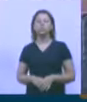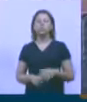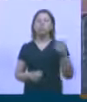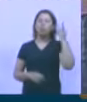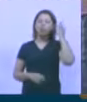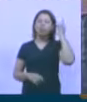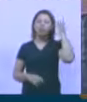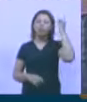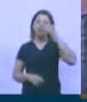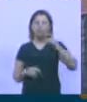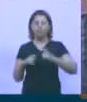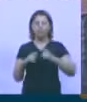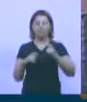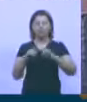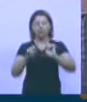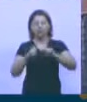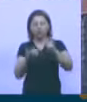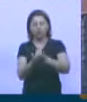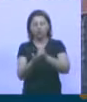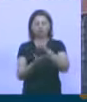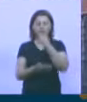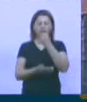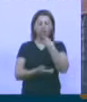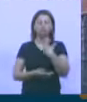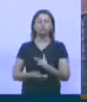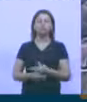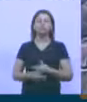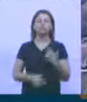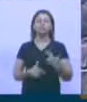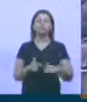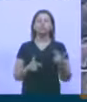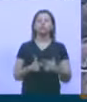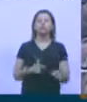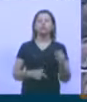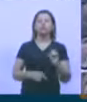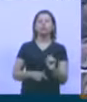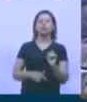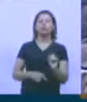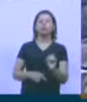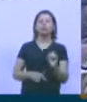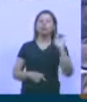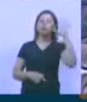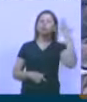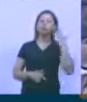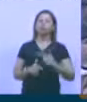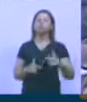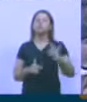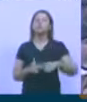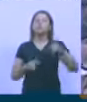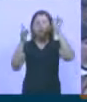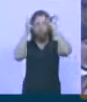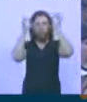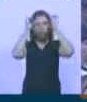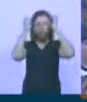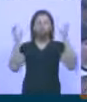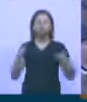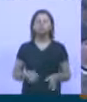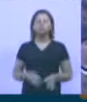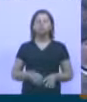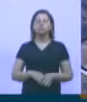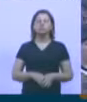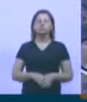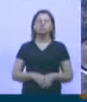Geralmente o médico ele dá o remédio para aquele sintoma que causa sua dor de cabeça. Therefore, we need to bring to the Lord